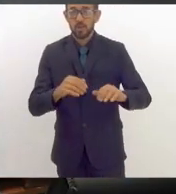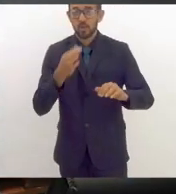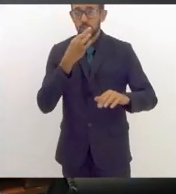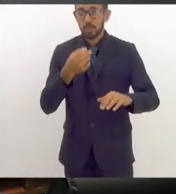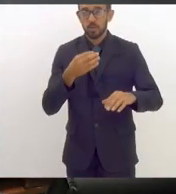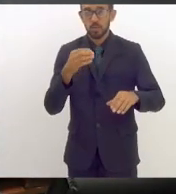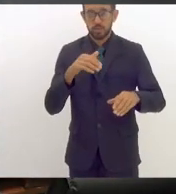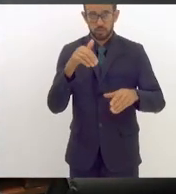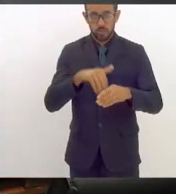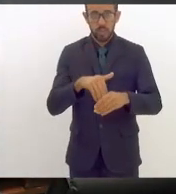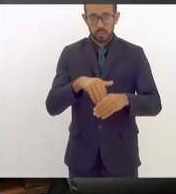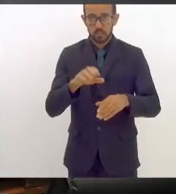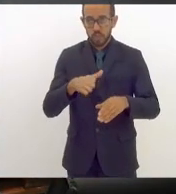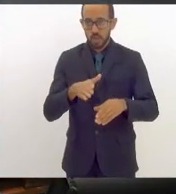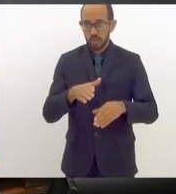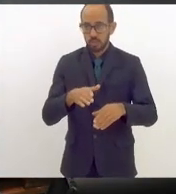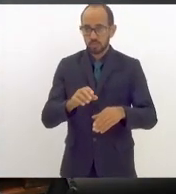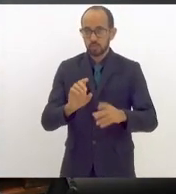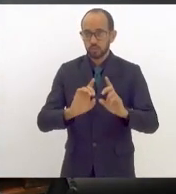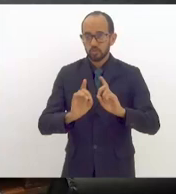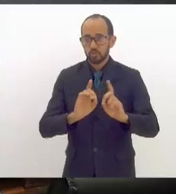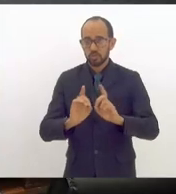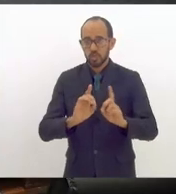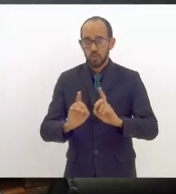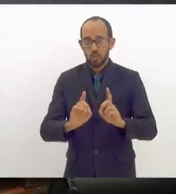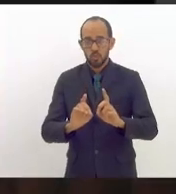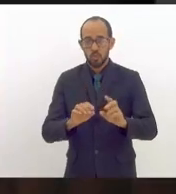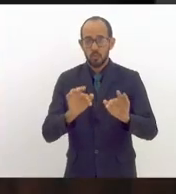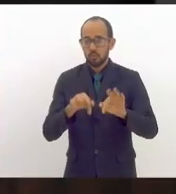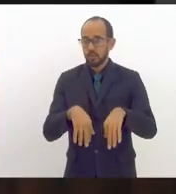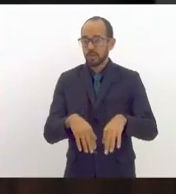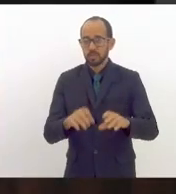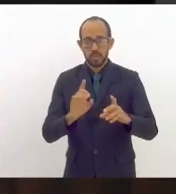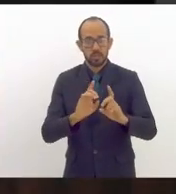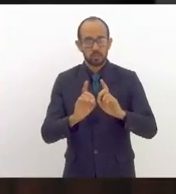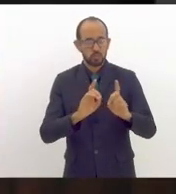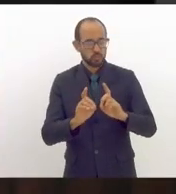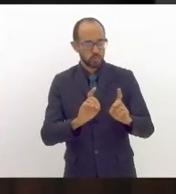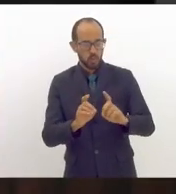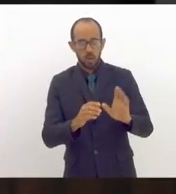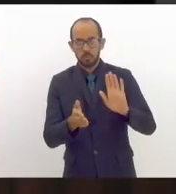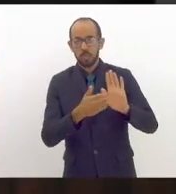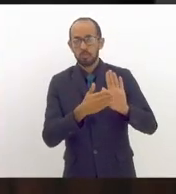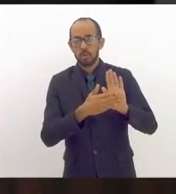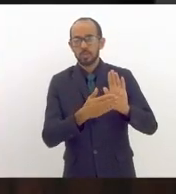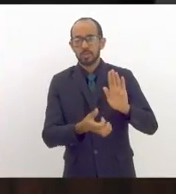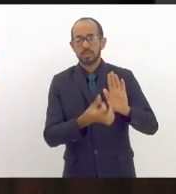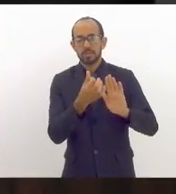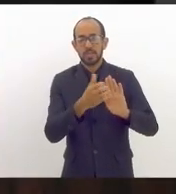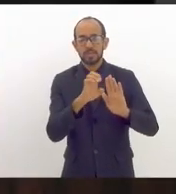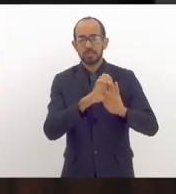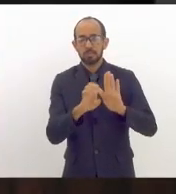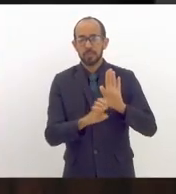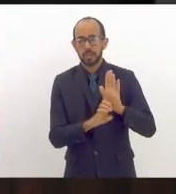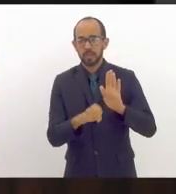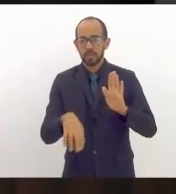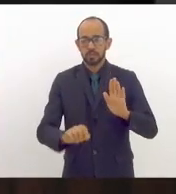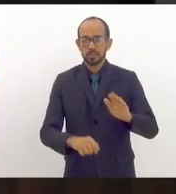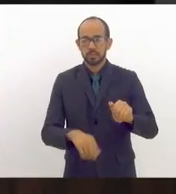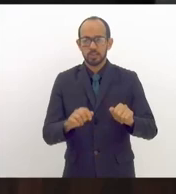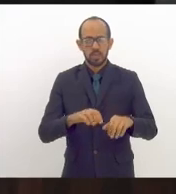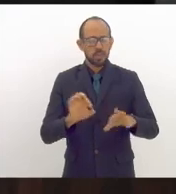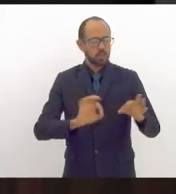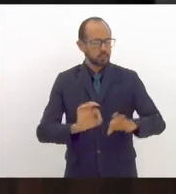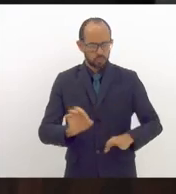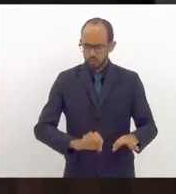discussão tá vendo que Queira discutir encerrar da discussão apresente proposta recebeu seis emendas Deputado questão de